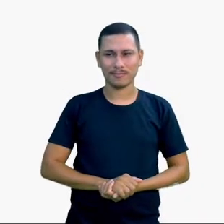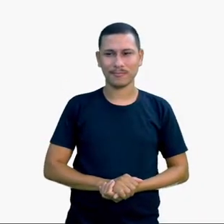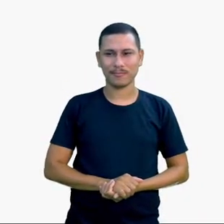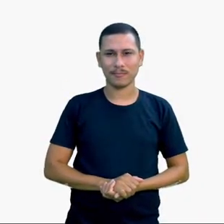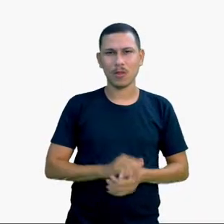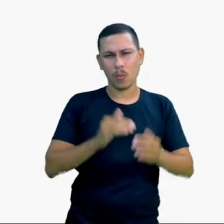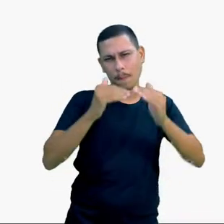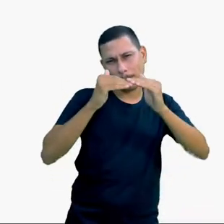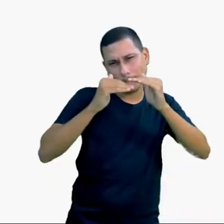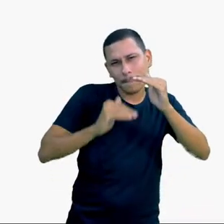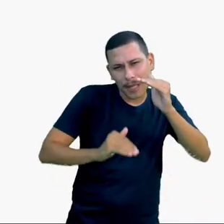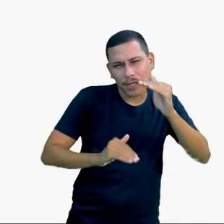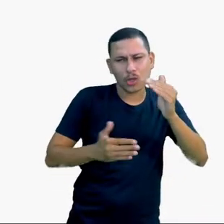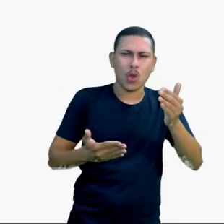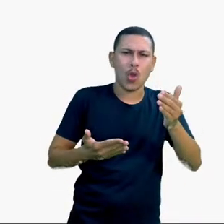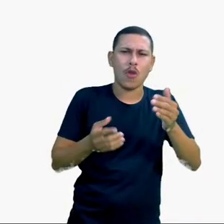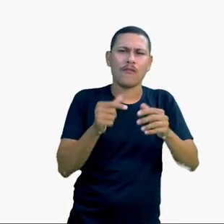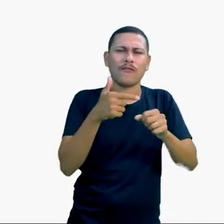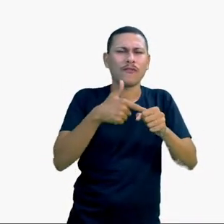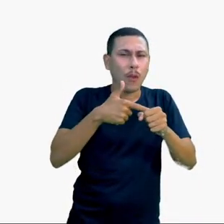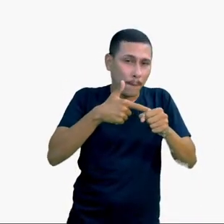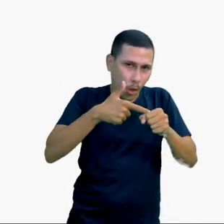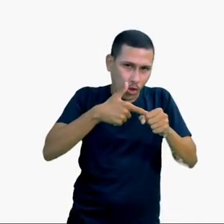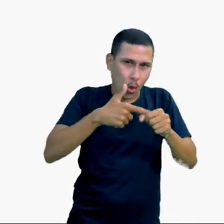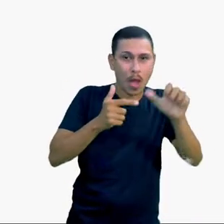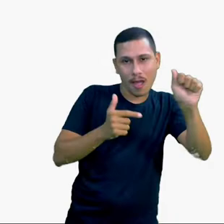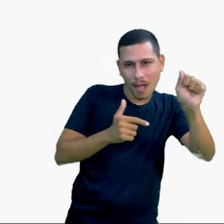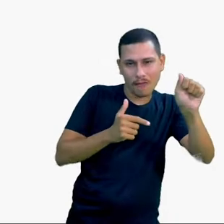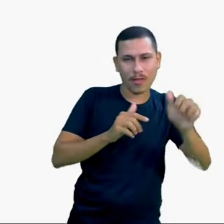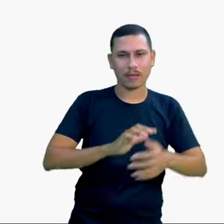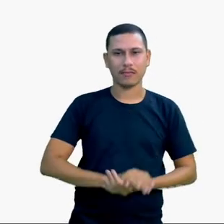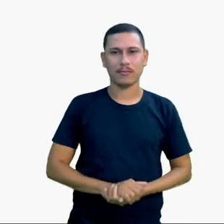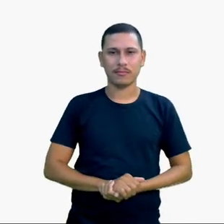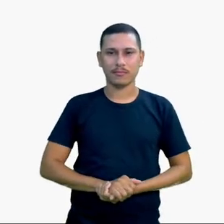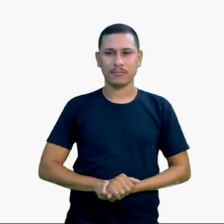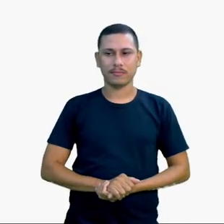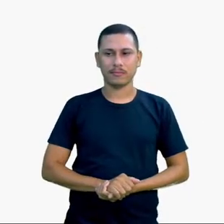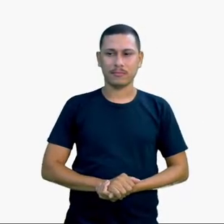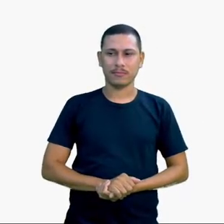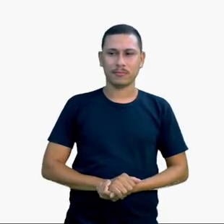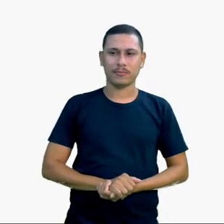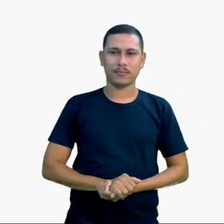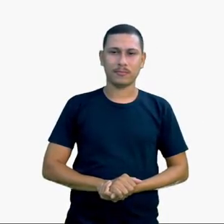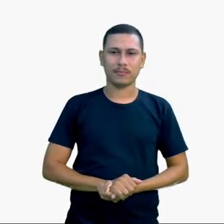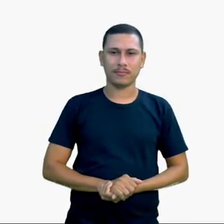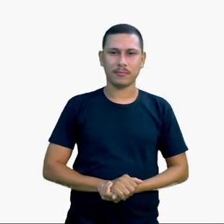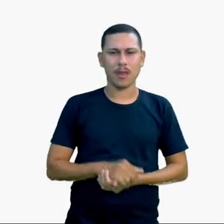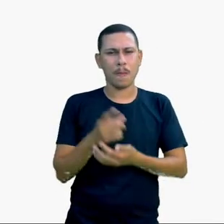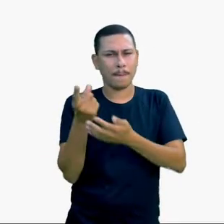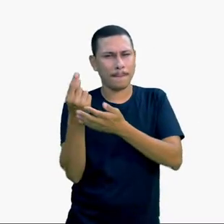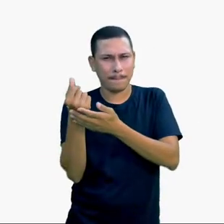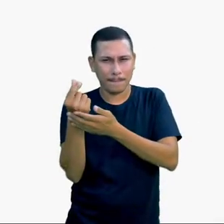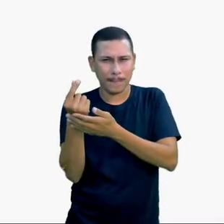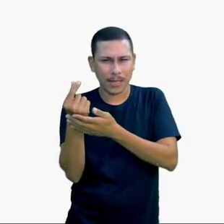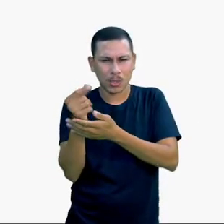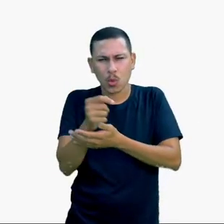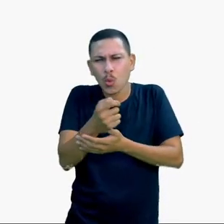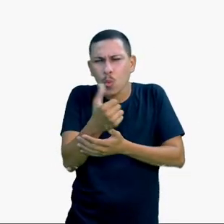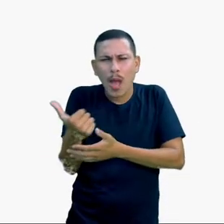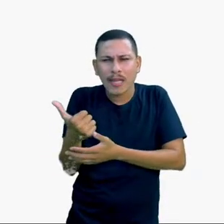O menor preço foi o posto alfa. Olha aí, viu ali que o preço está em cerca